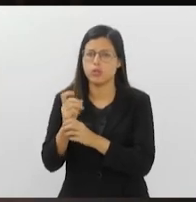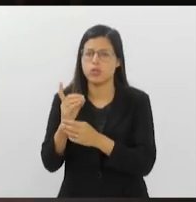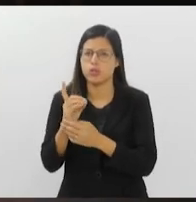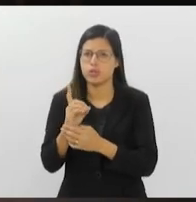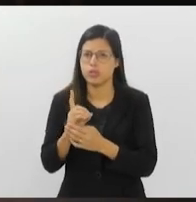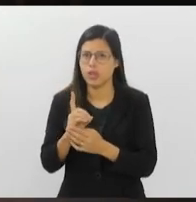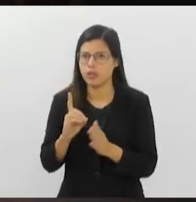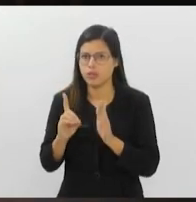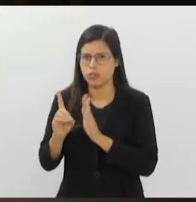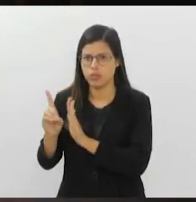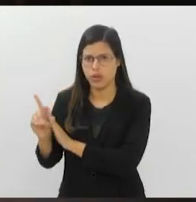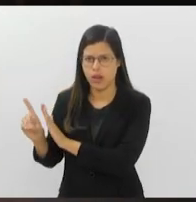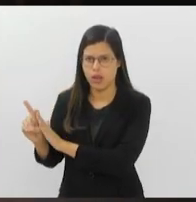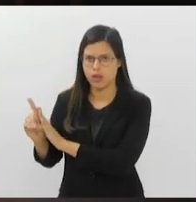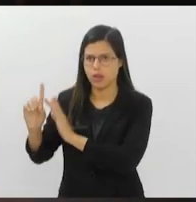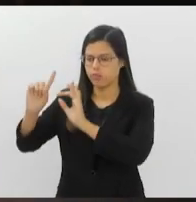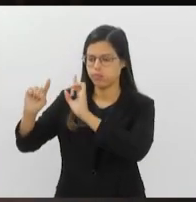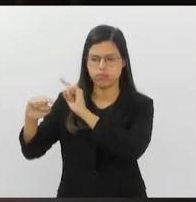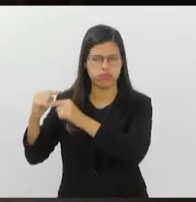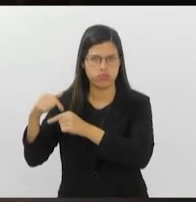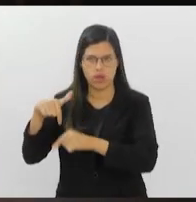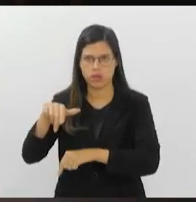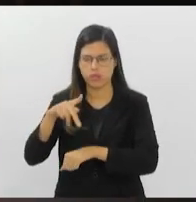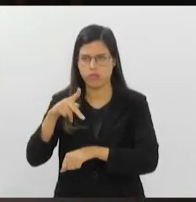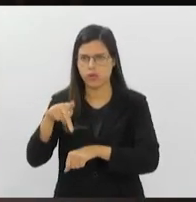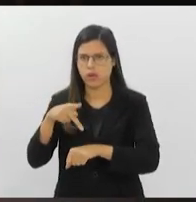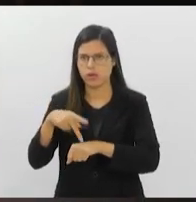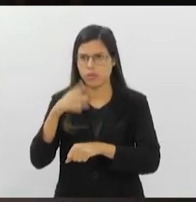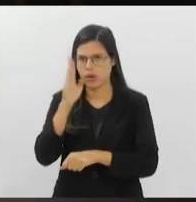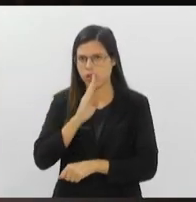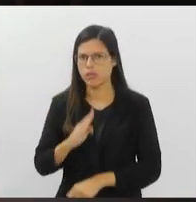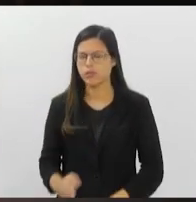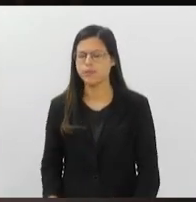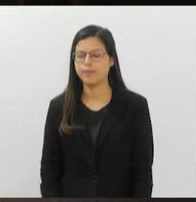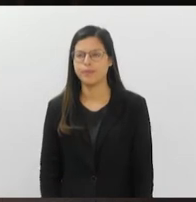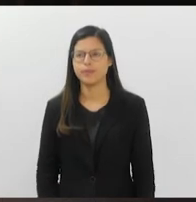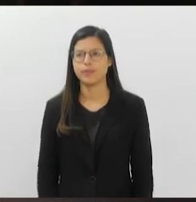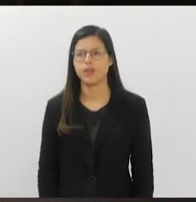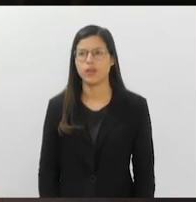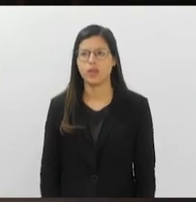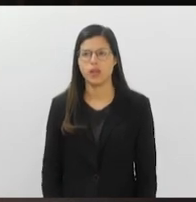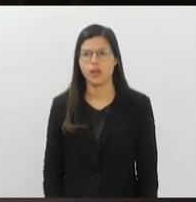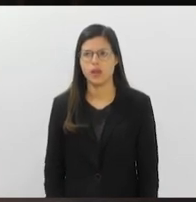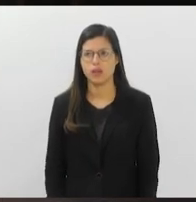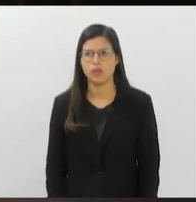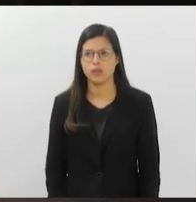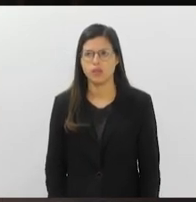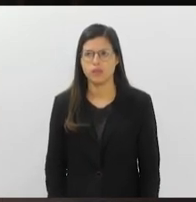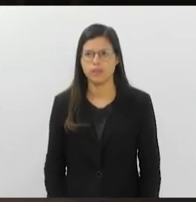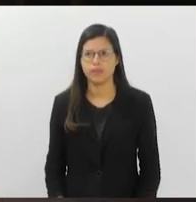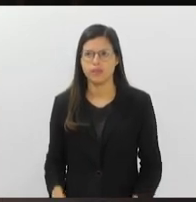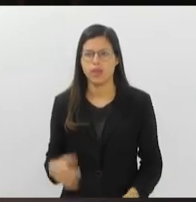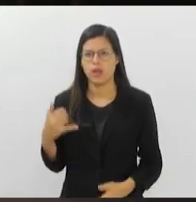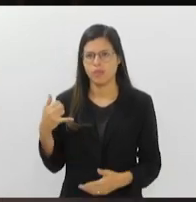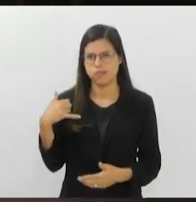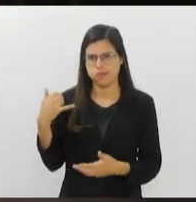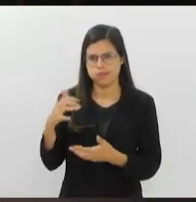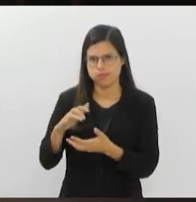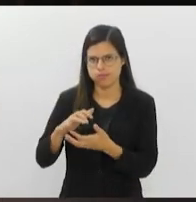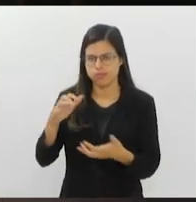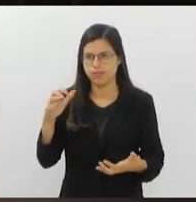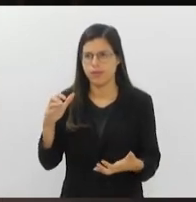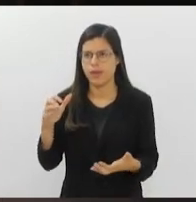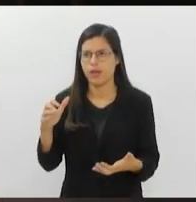país. E, pelo menos, a velhice, com todas as suas limitações, traz